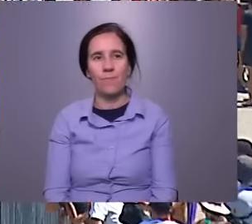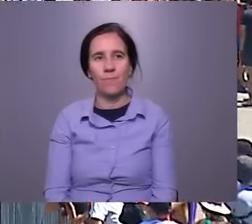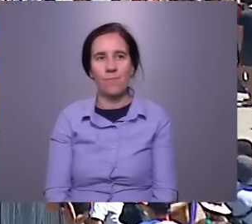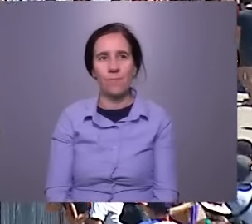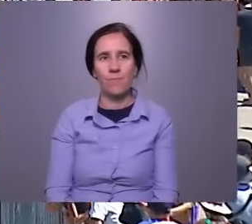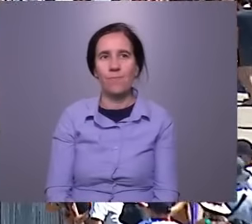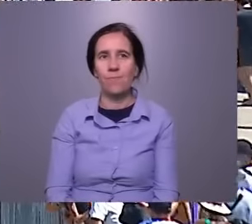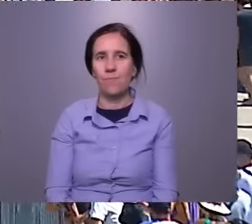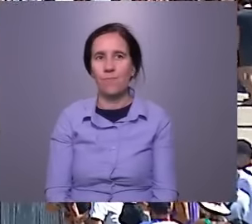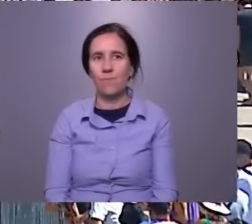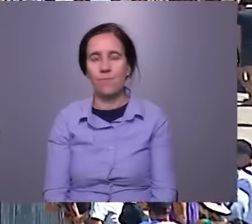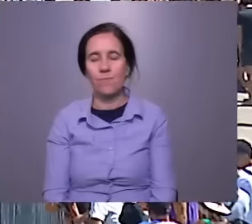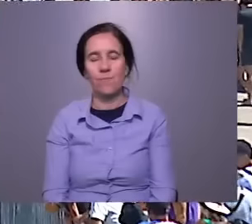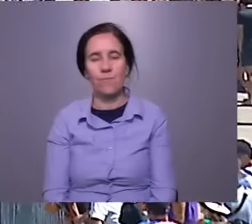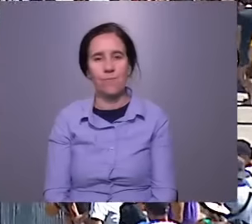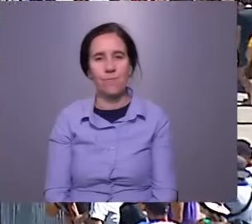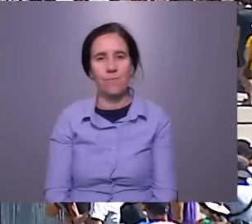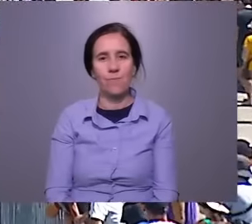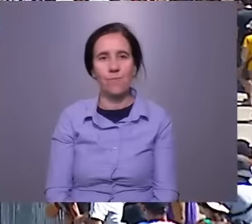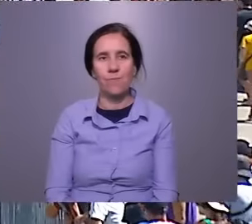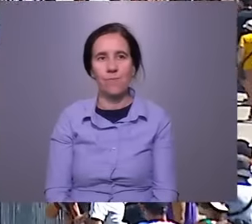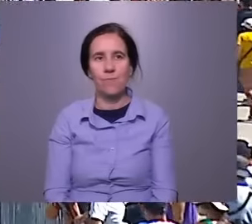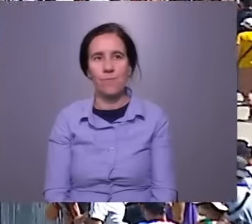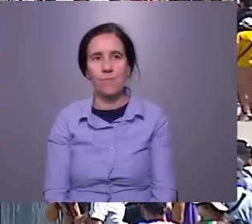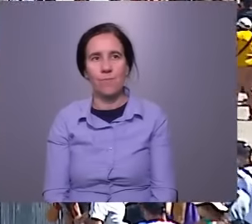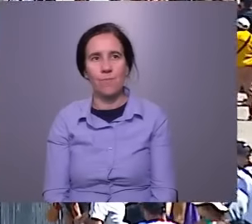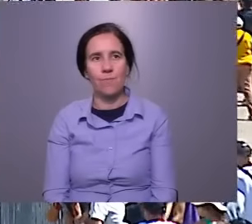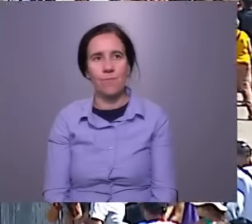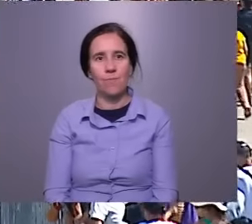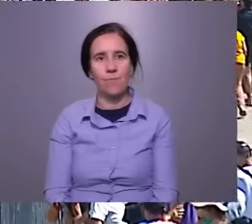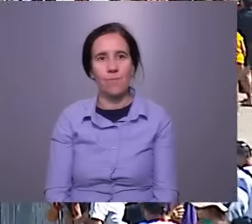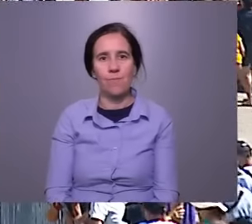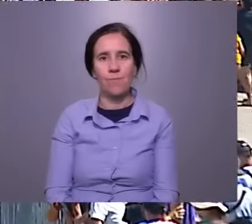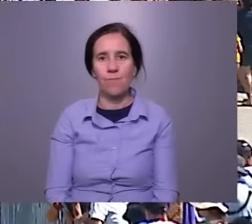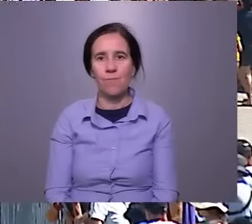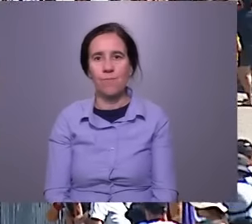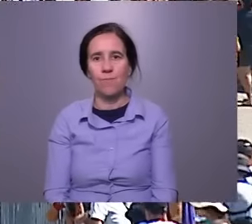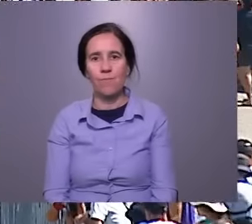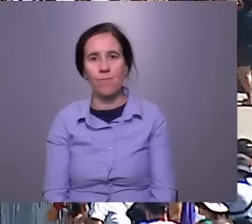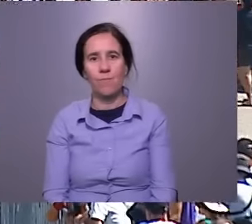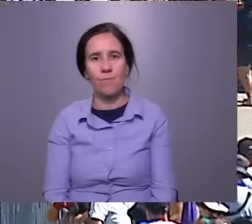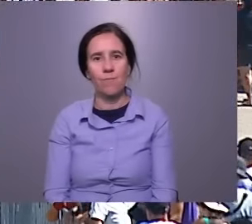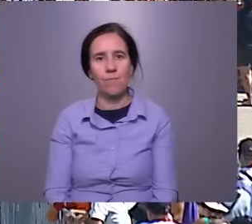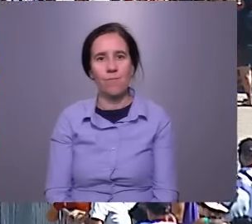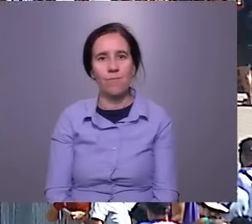Thank you.